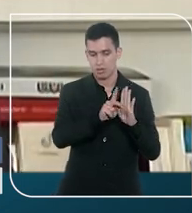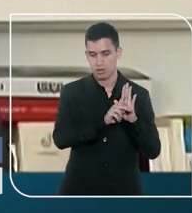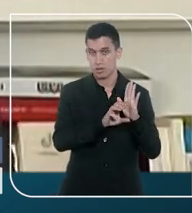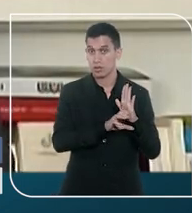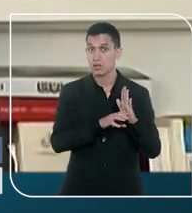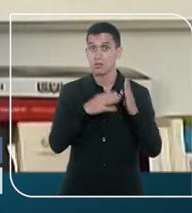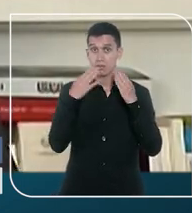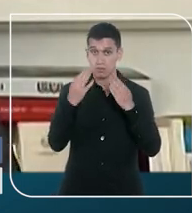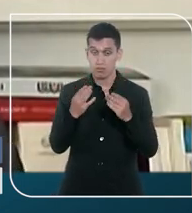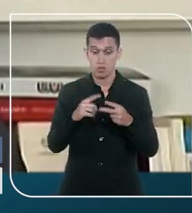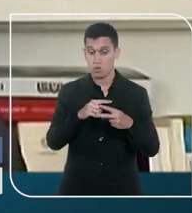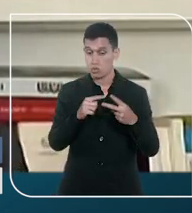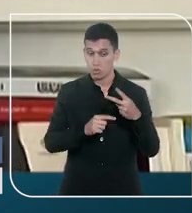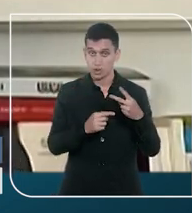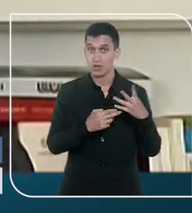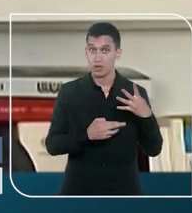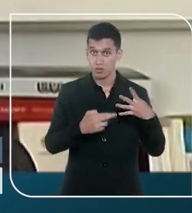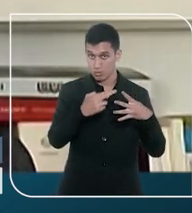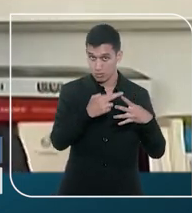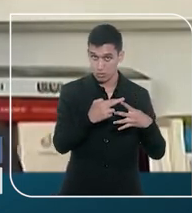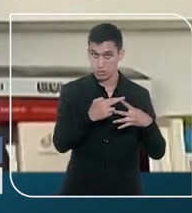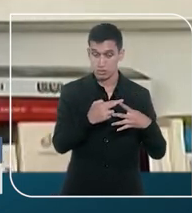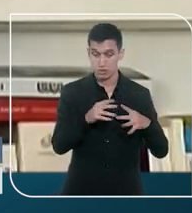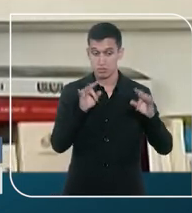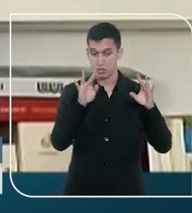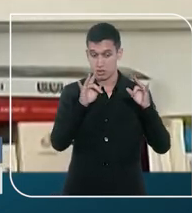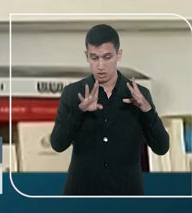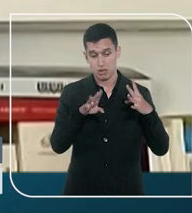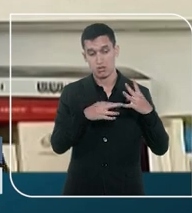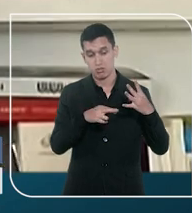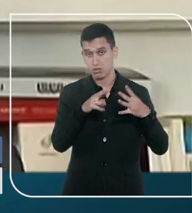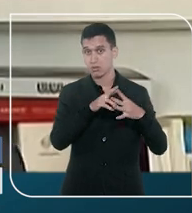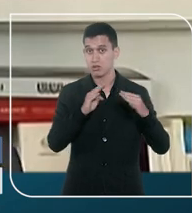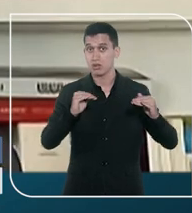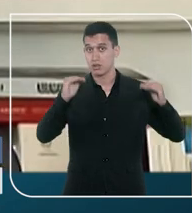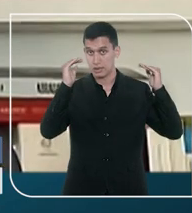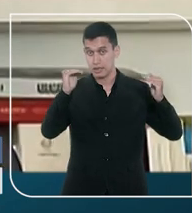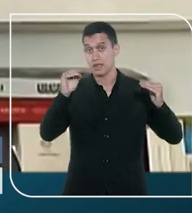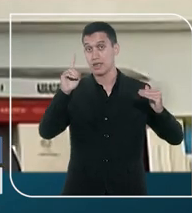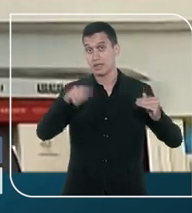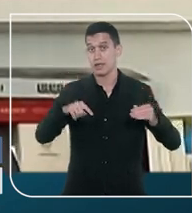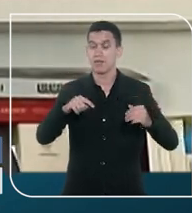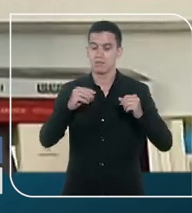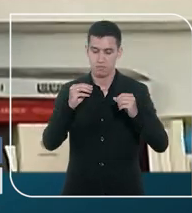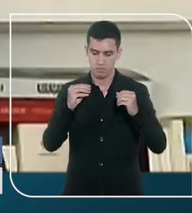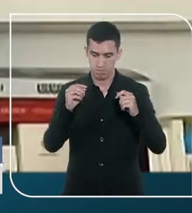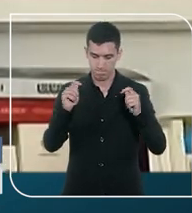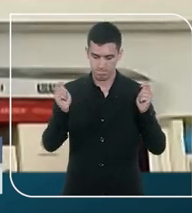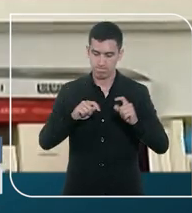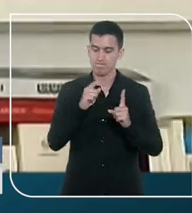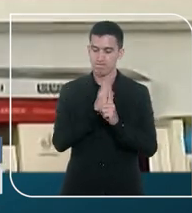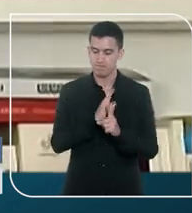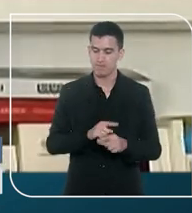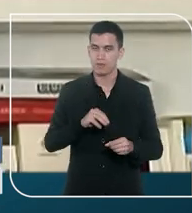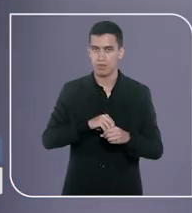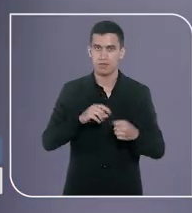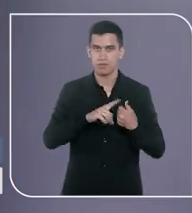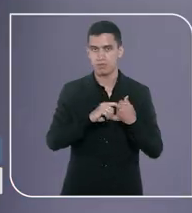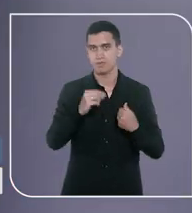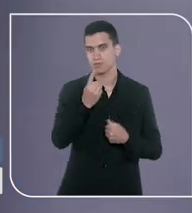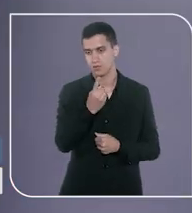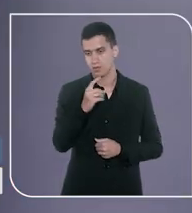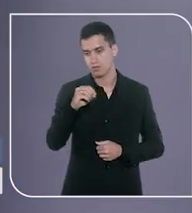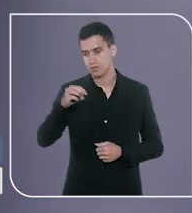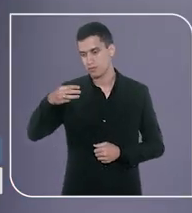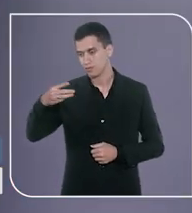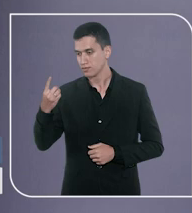a interposição simultânea de recurso especial e de recurso extraordinário, ela é tratada no artigo 1031 do CPC. Ainda